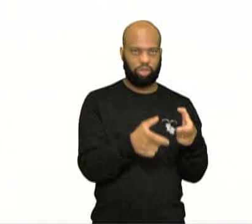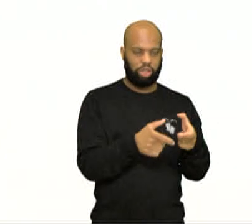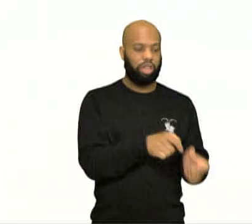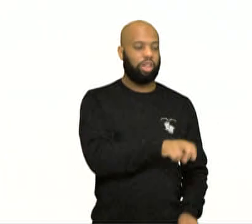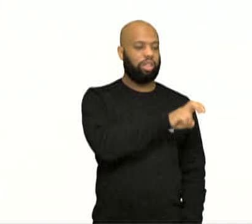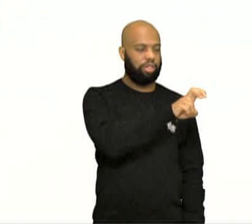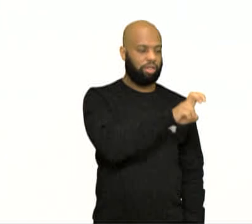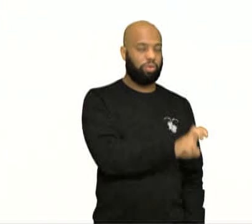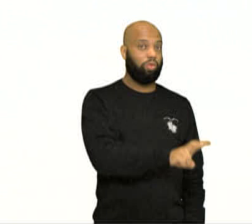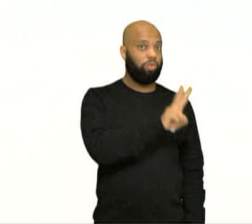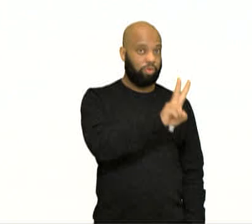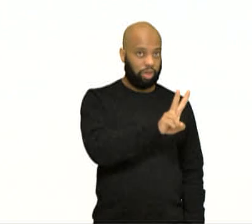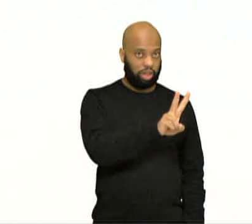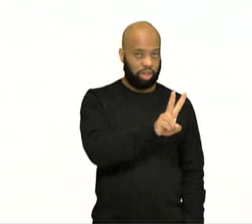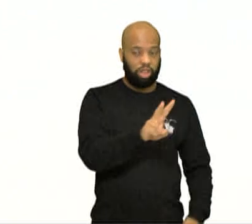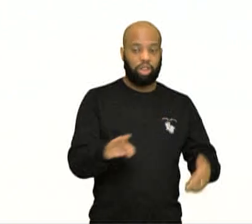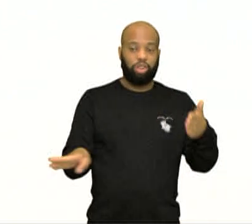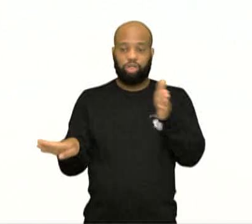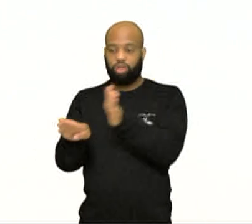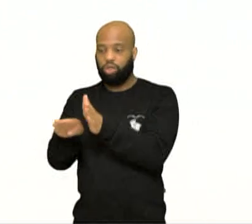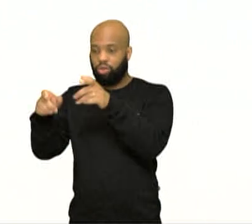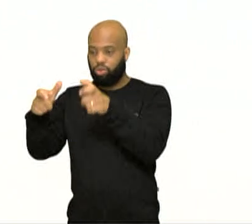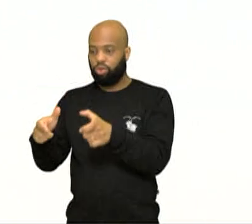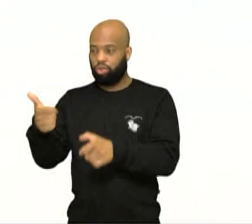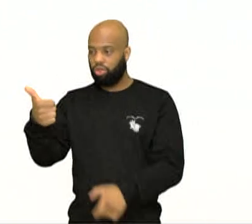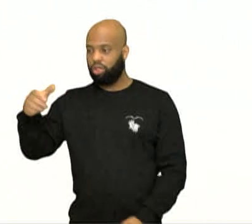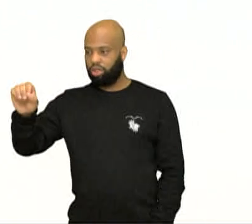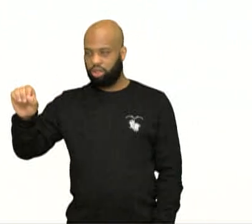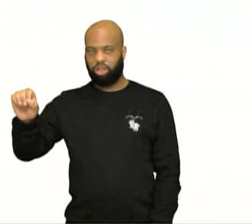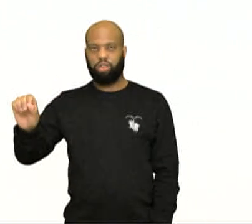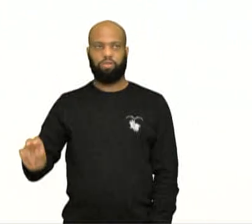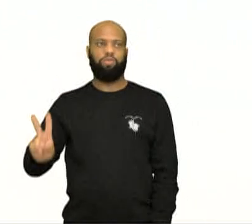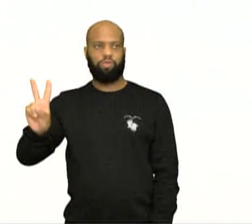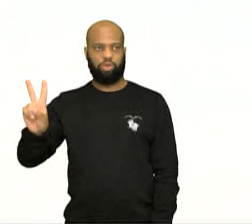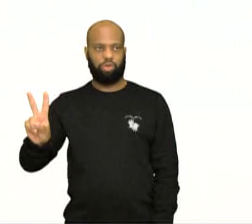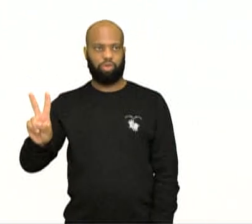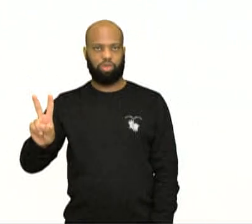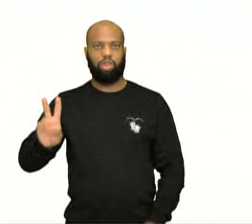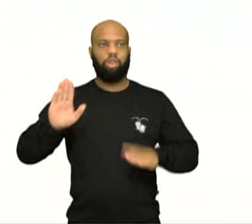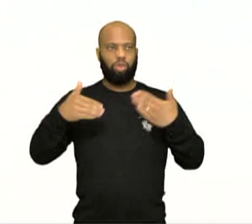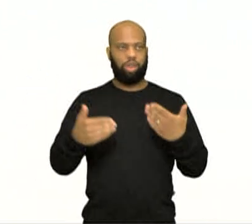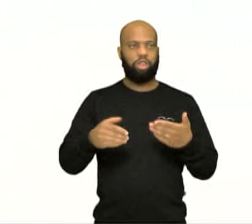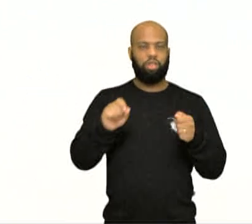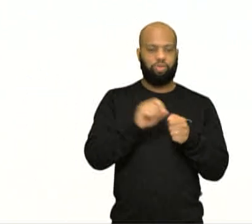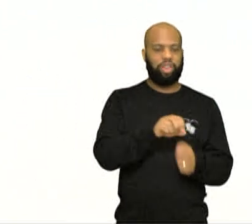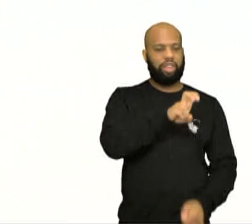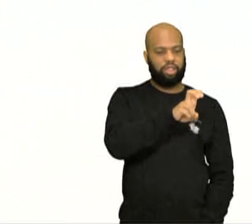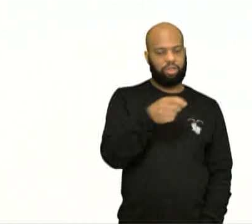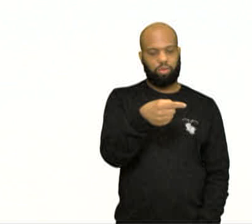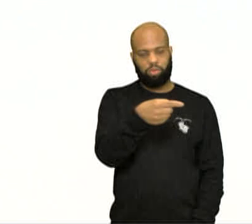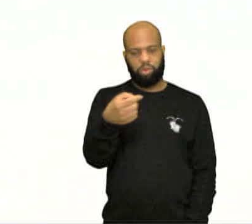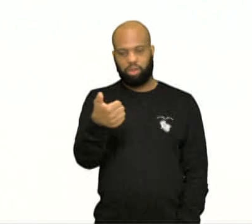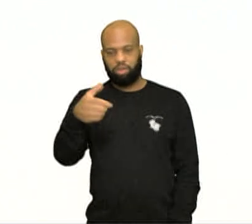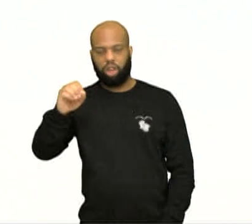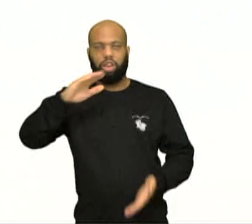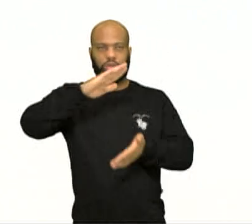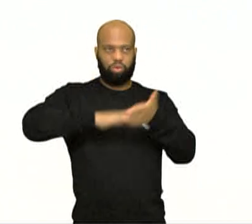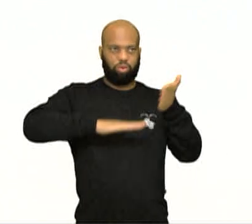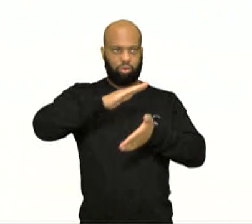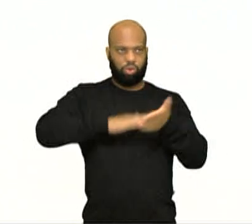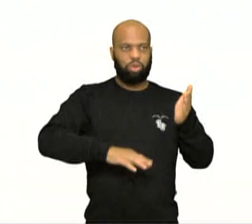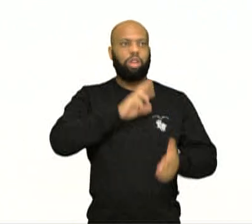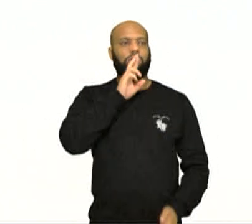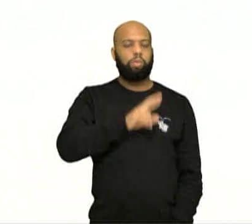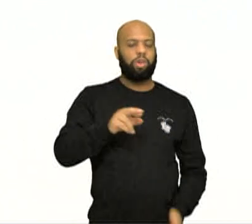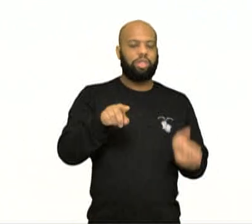5 volts para o ponto de 10 volts. 5 para 10 volts. A variação é 5 menos 10. Tá? Você